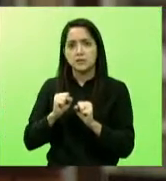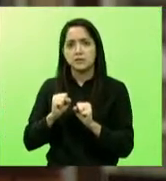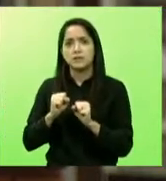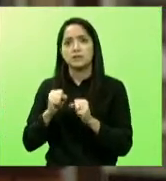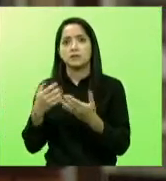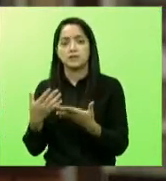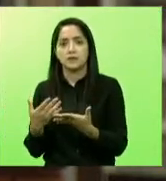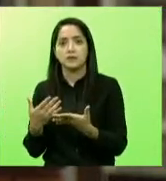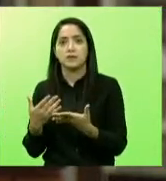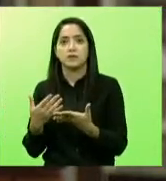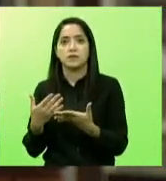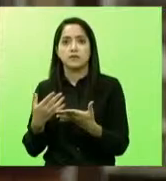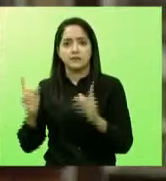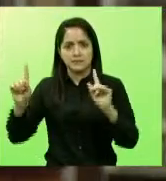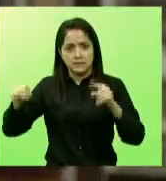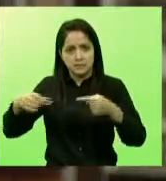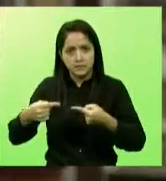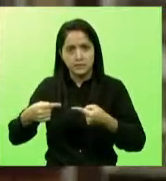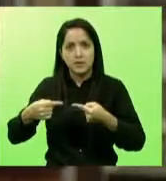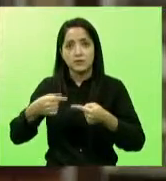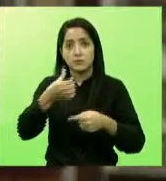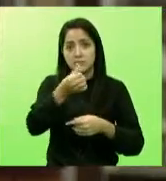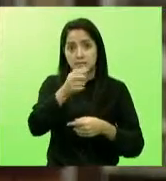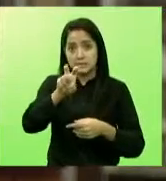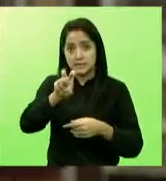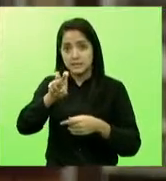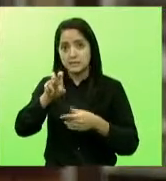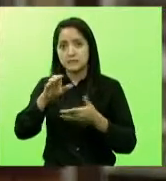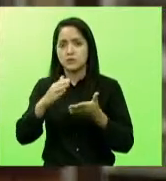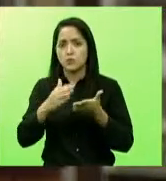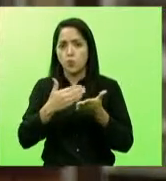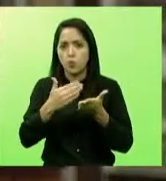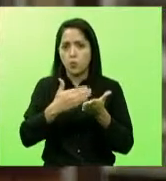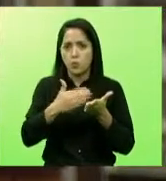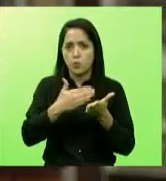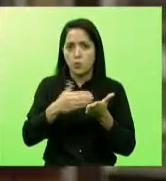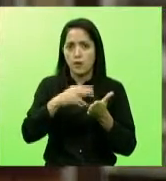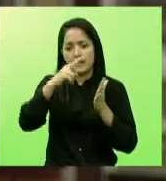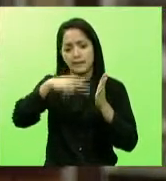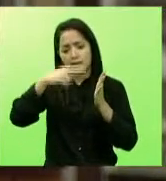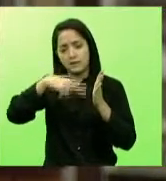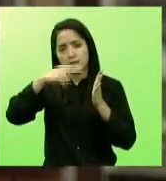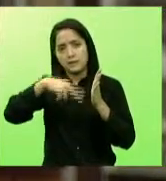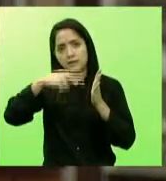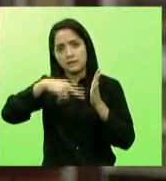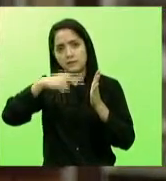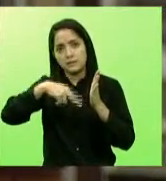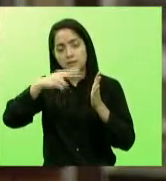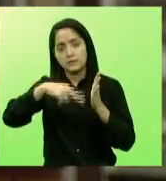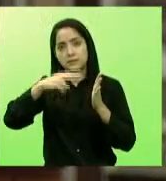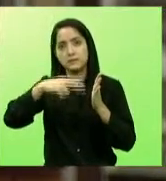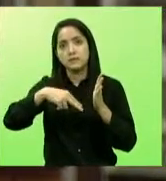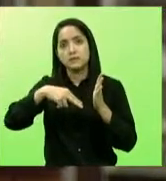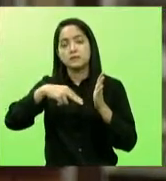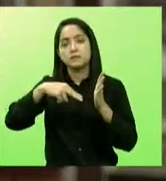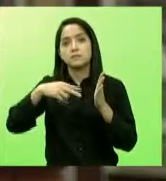desafiado a minha assessoria jurídica a fazer 65 laudas, e lê-las aqui, mas eu ia não passar